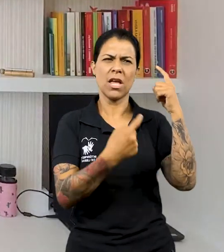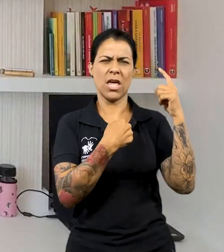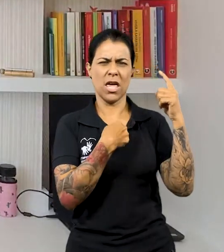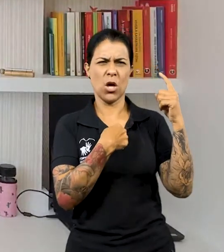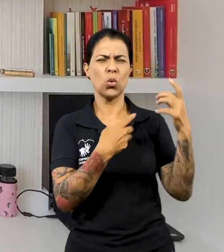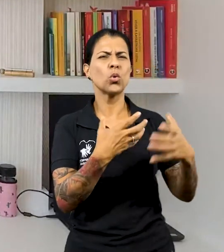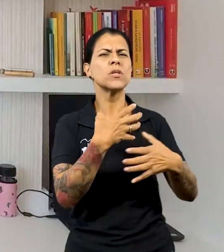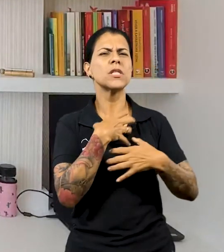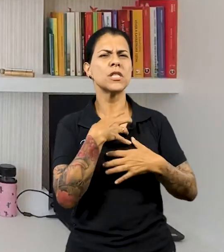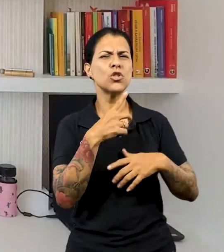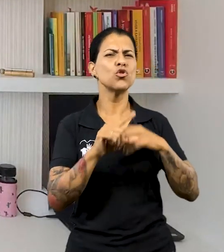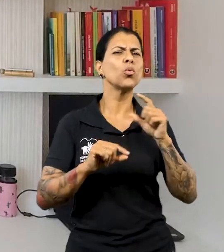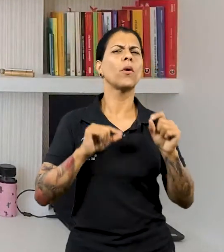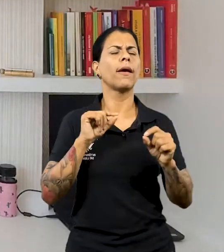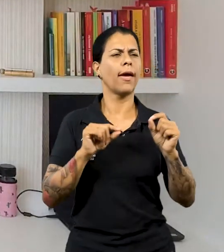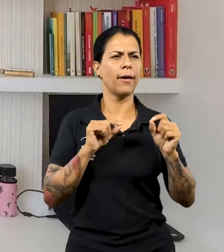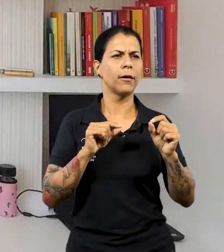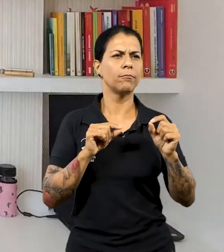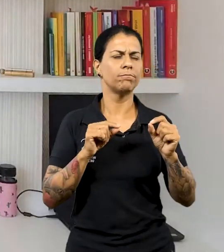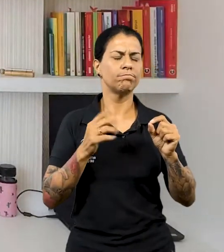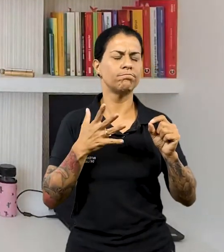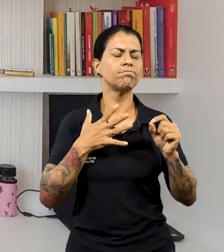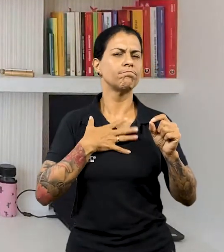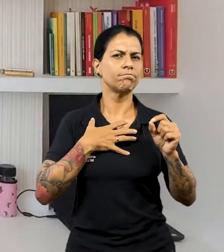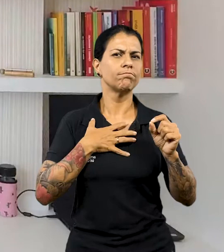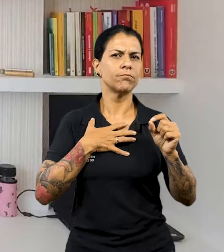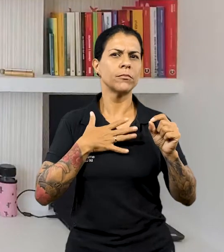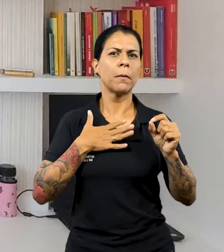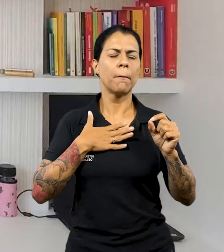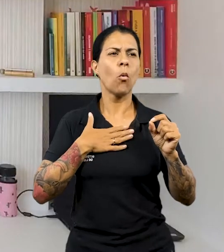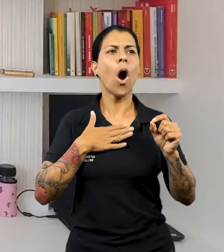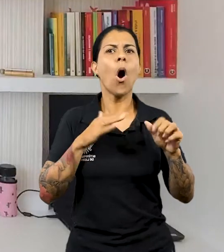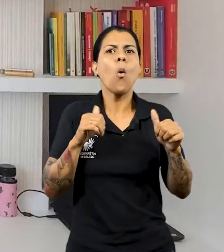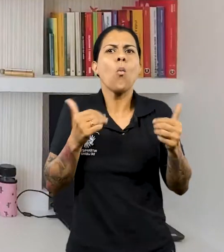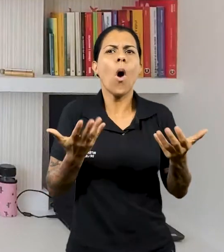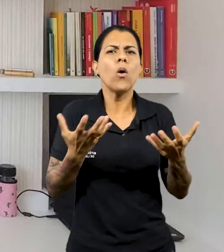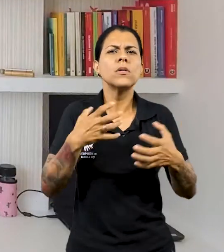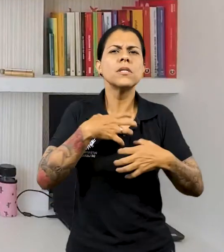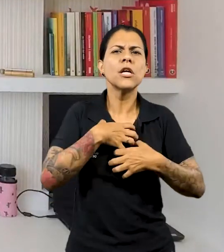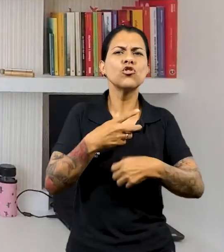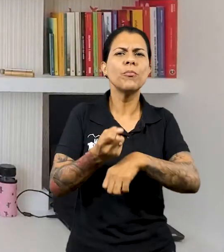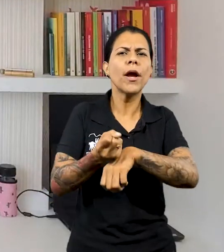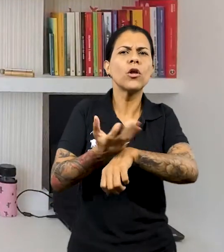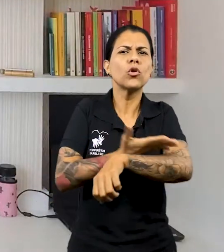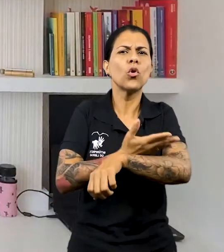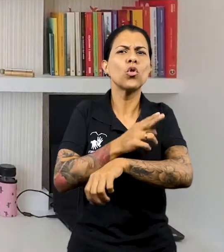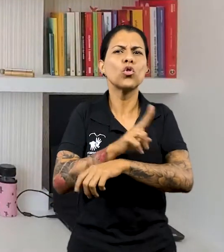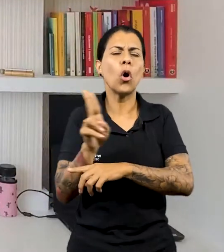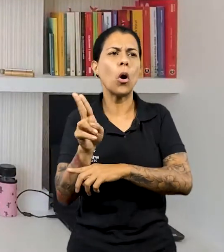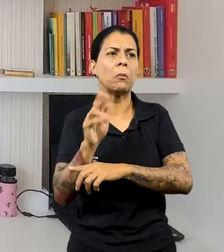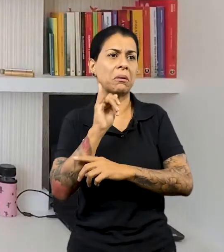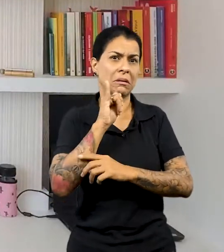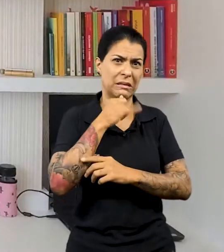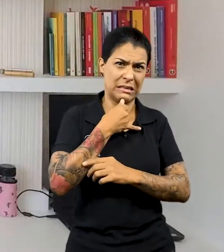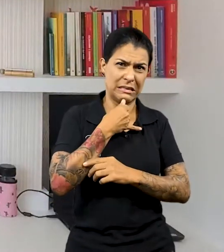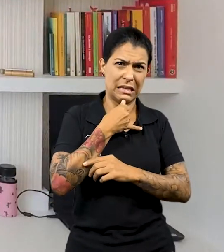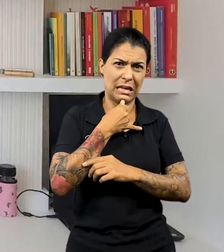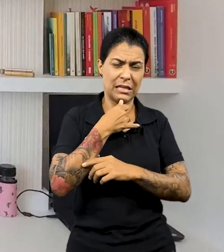pergunte: o que eu estou sentindo nesse exato momento? Dê um nome para esse